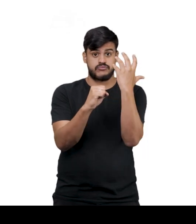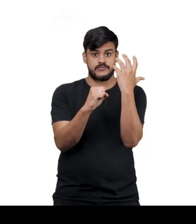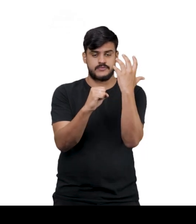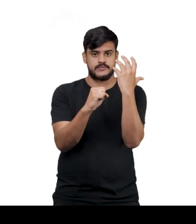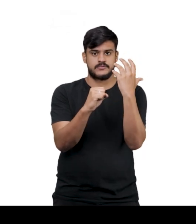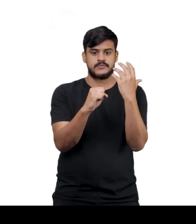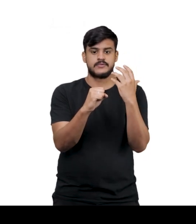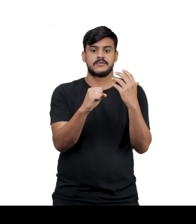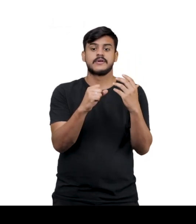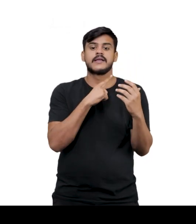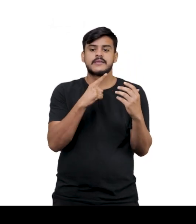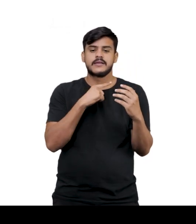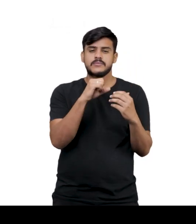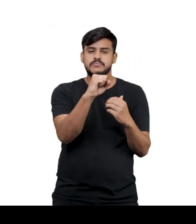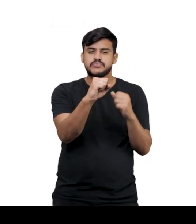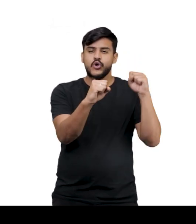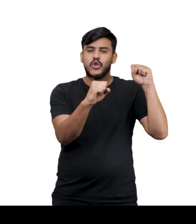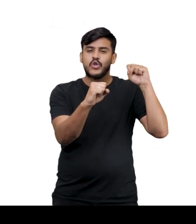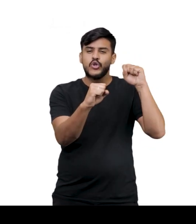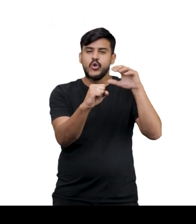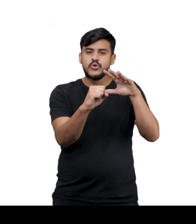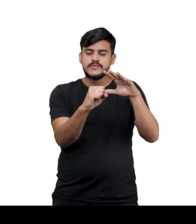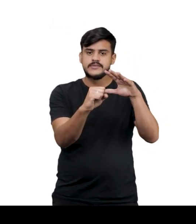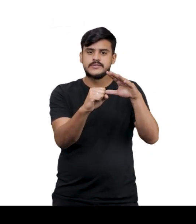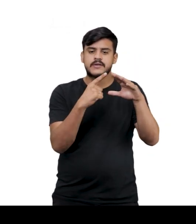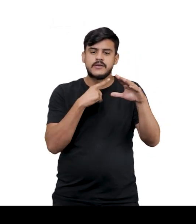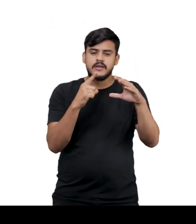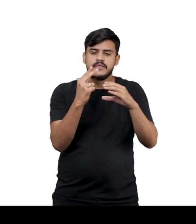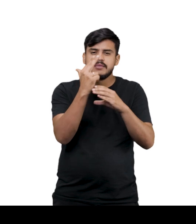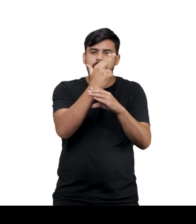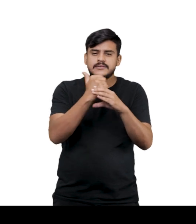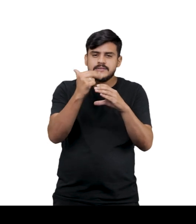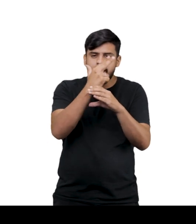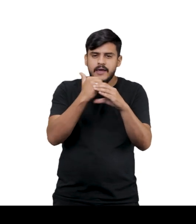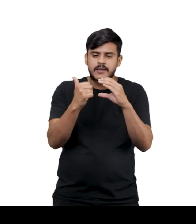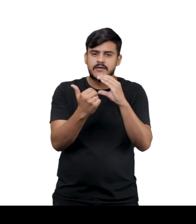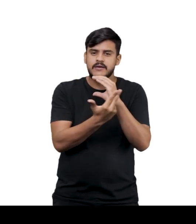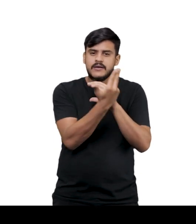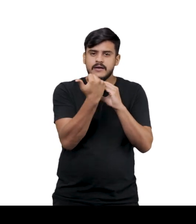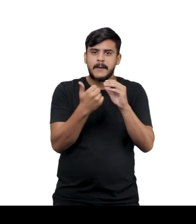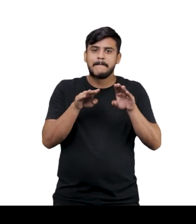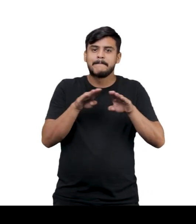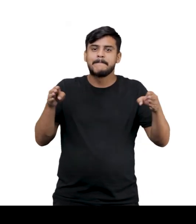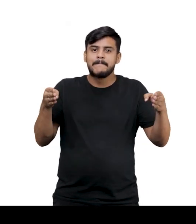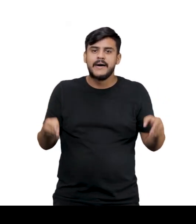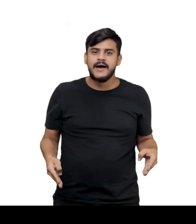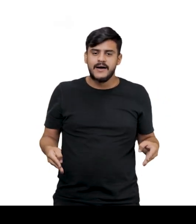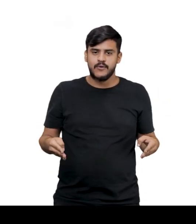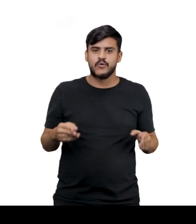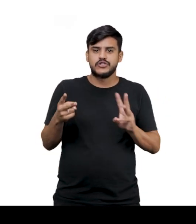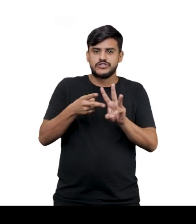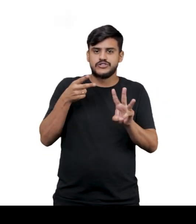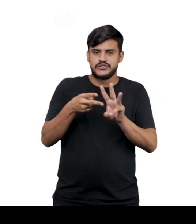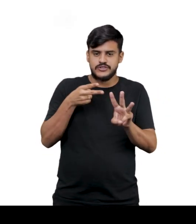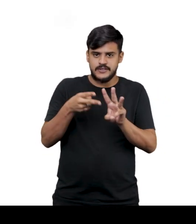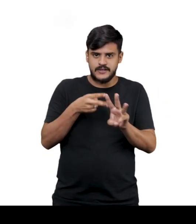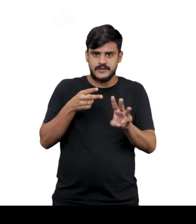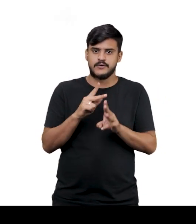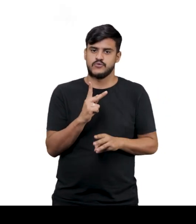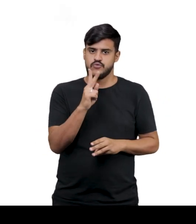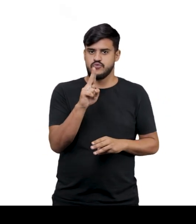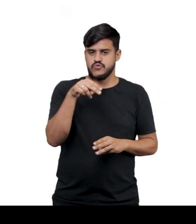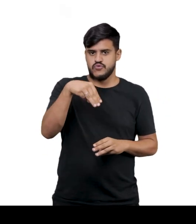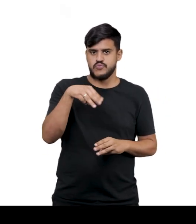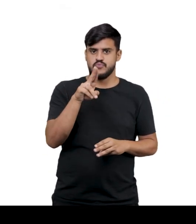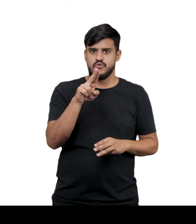se intensifica, formando um halo de luz que destaca um pequeno desenho estilizado de um banco cerimonial